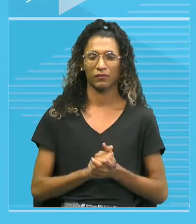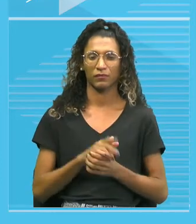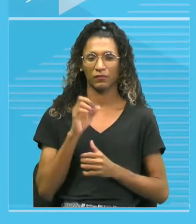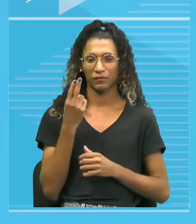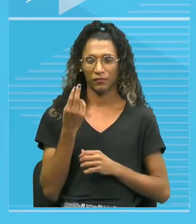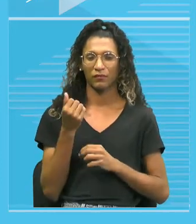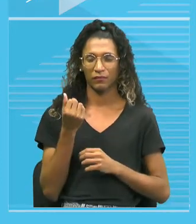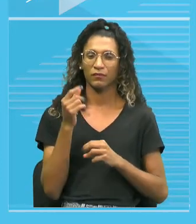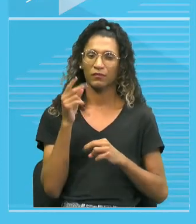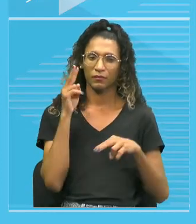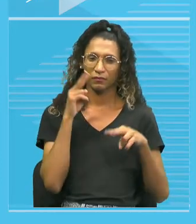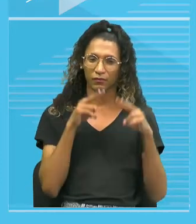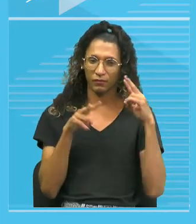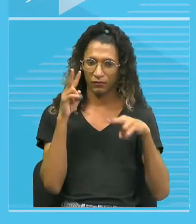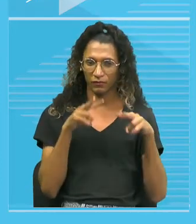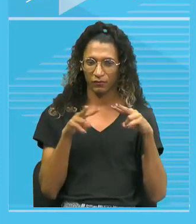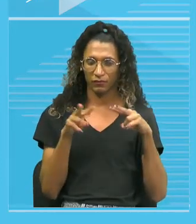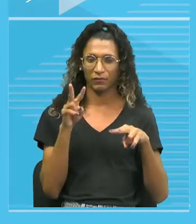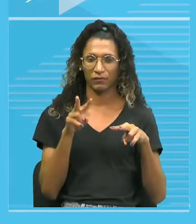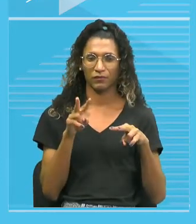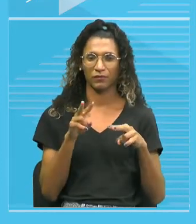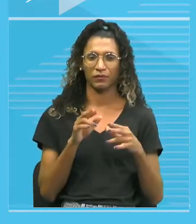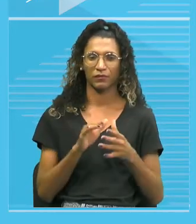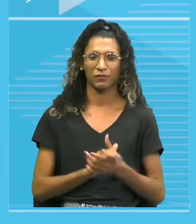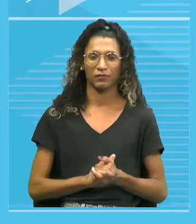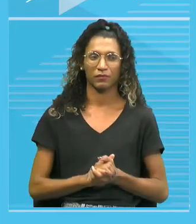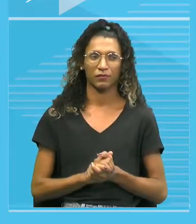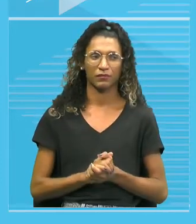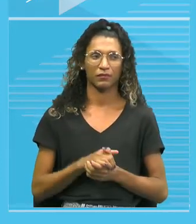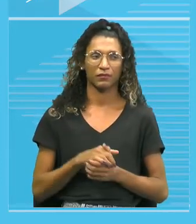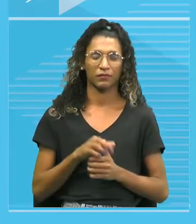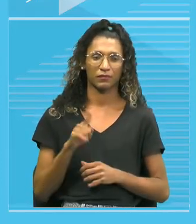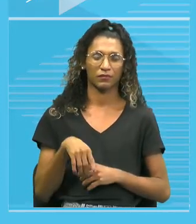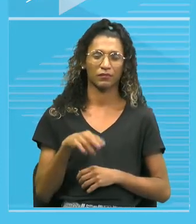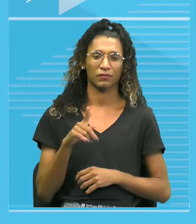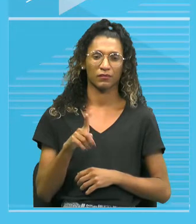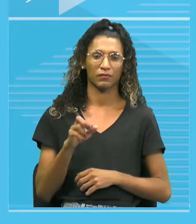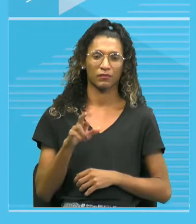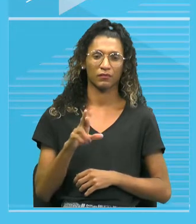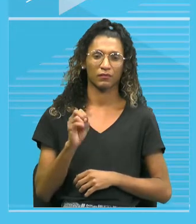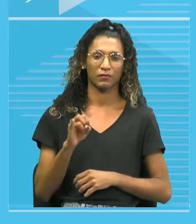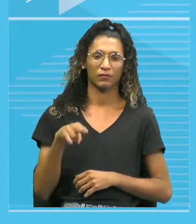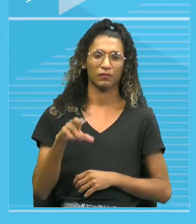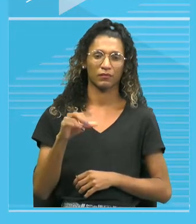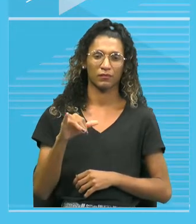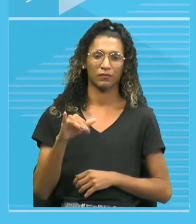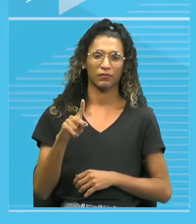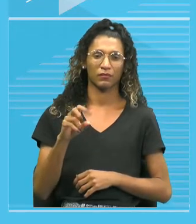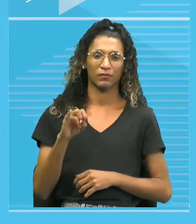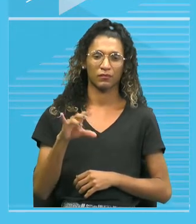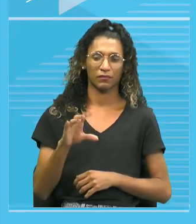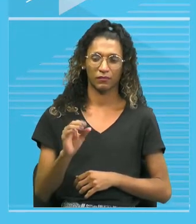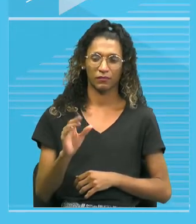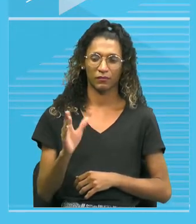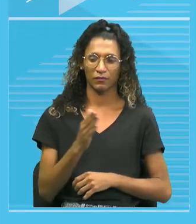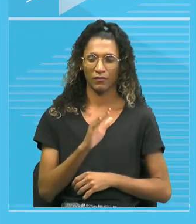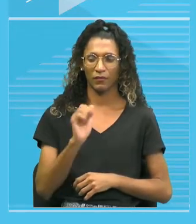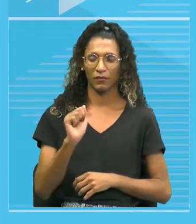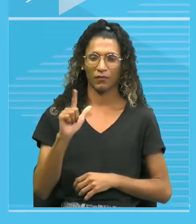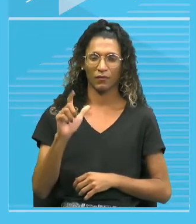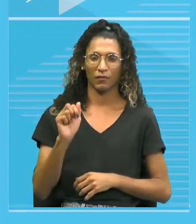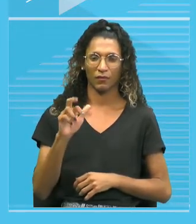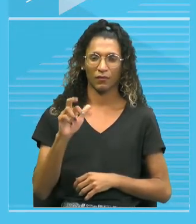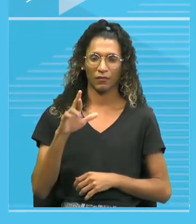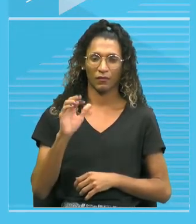visualizado, laudado de maneira adequada. Isso é chamado de princípio Alara. Então, assim, obviamente que nem sempre vai causar